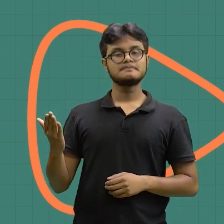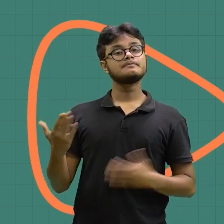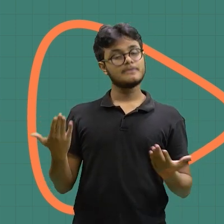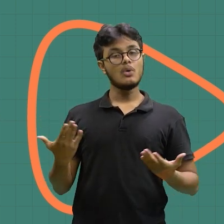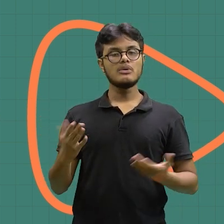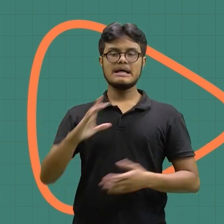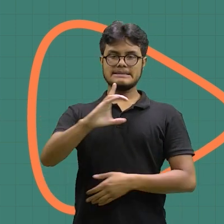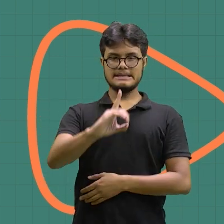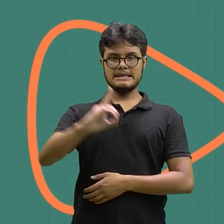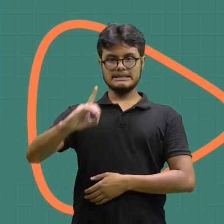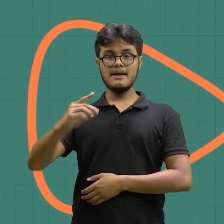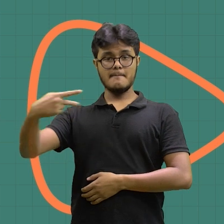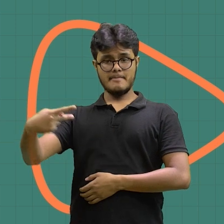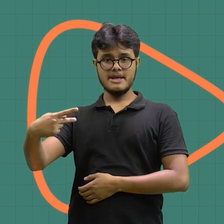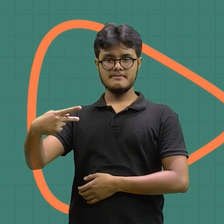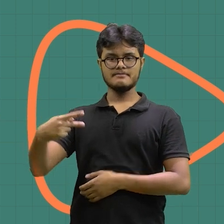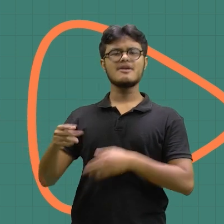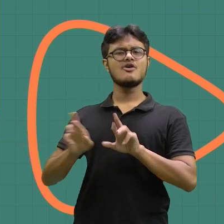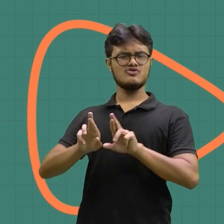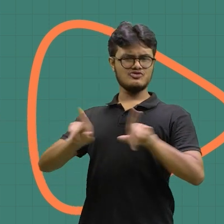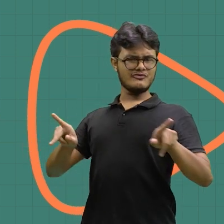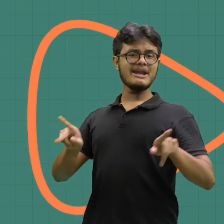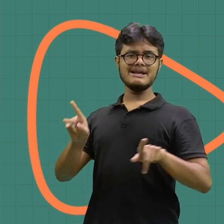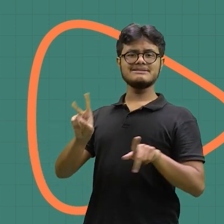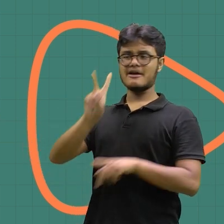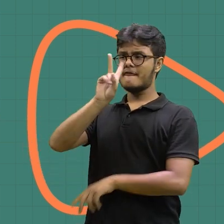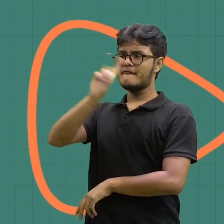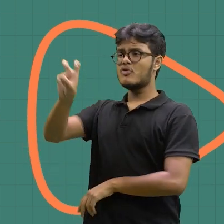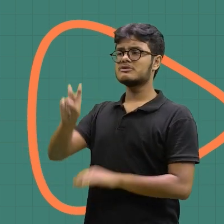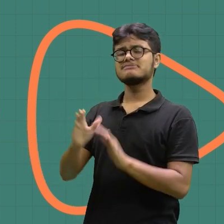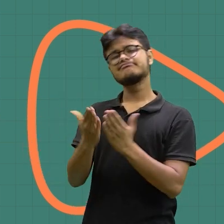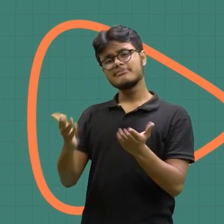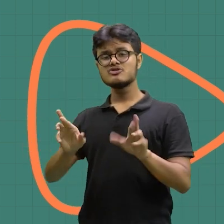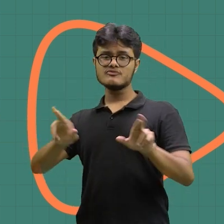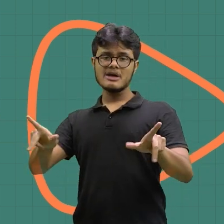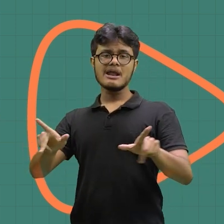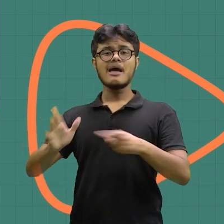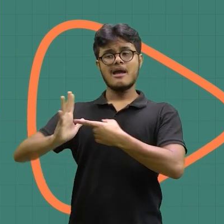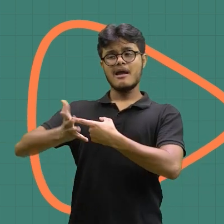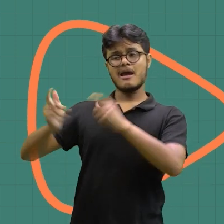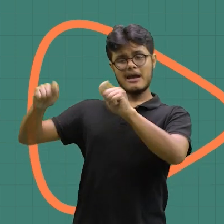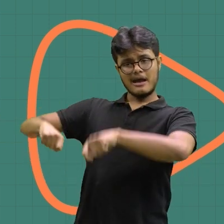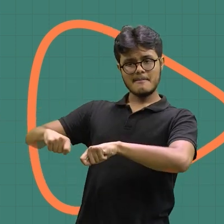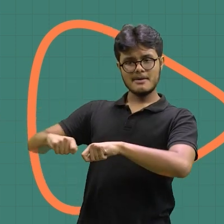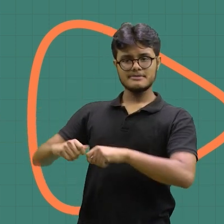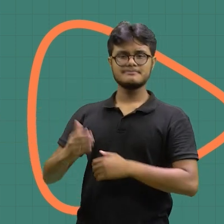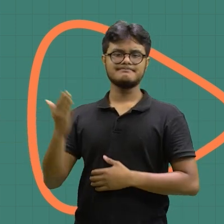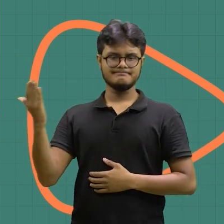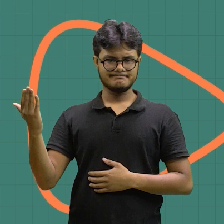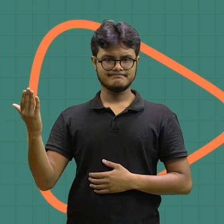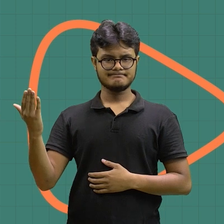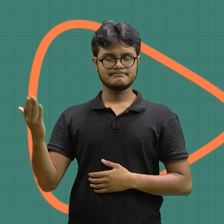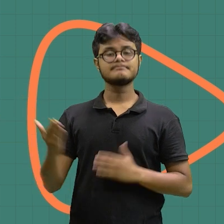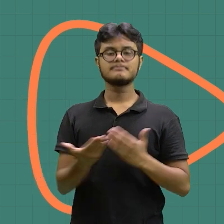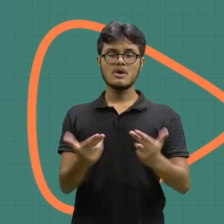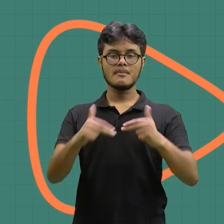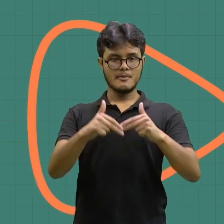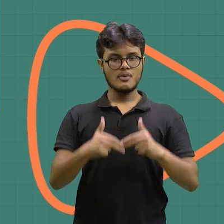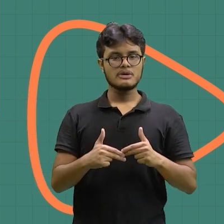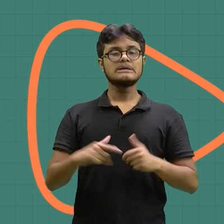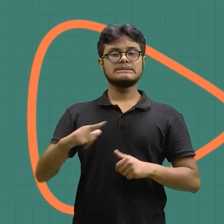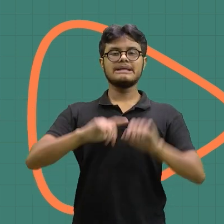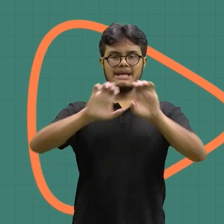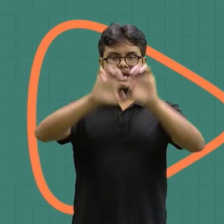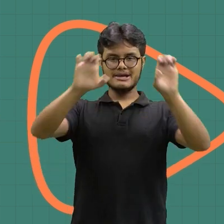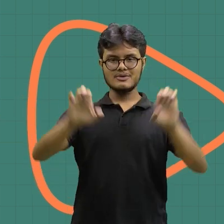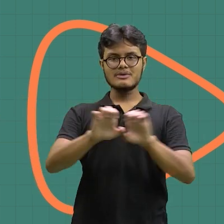diferença de potencial, ou a voltagem de um gerador. Através dessa relação, eu tenho